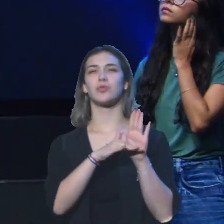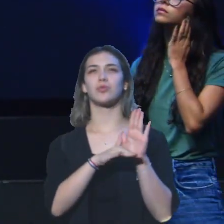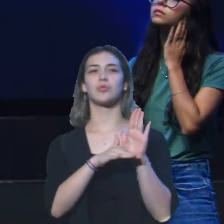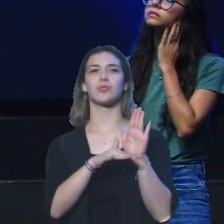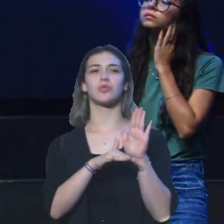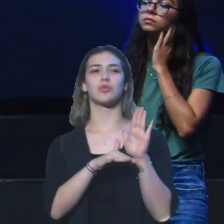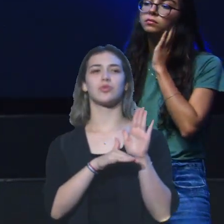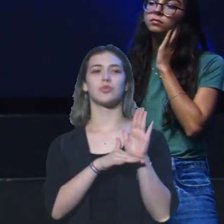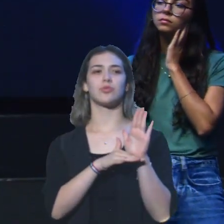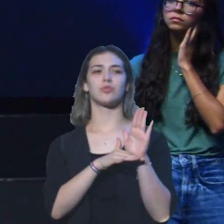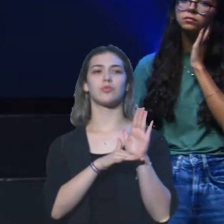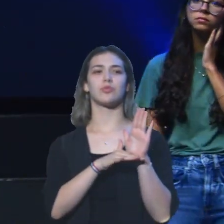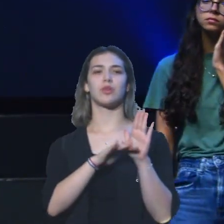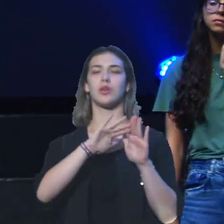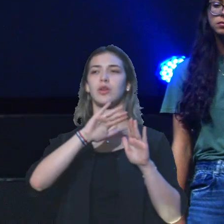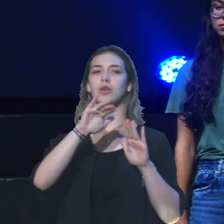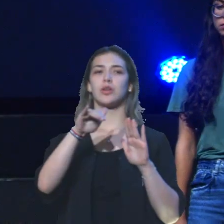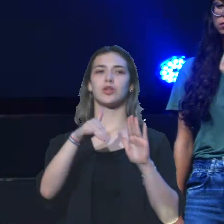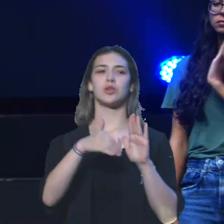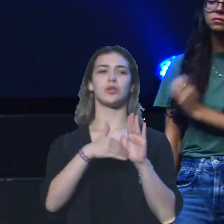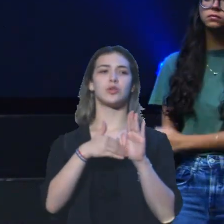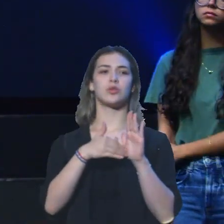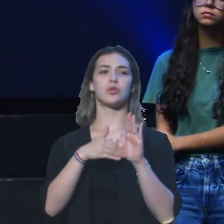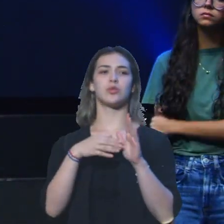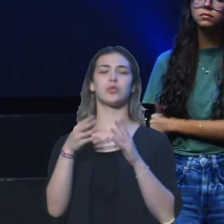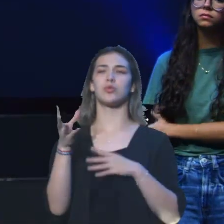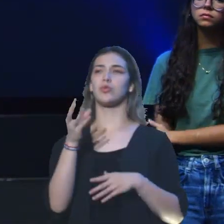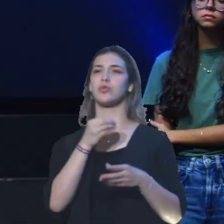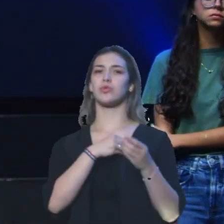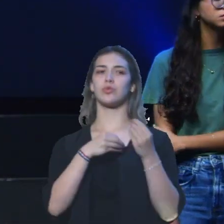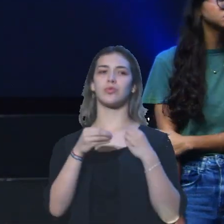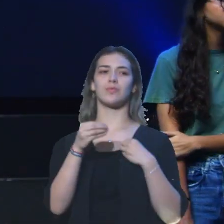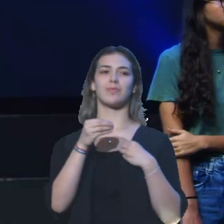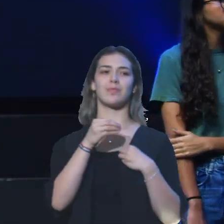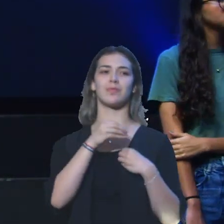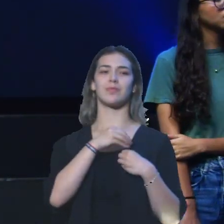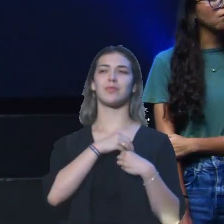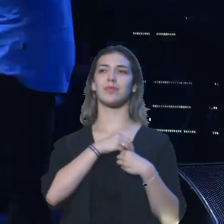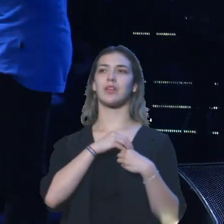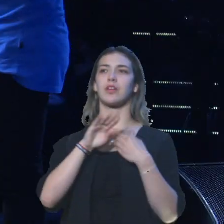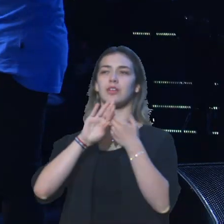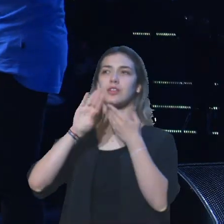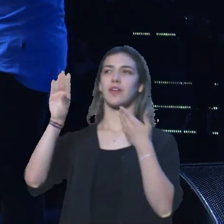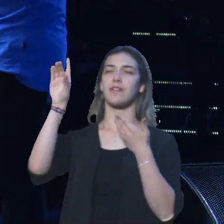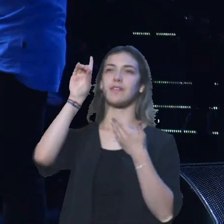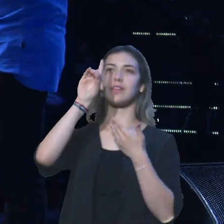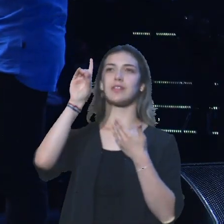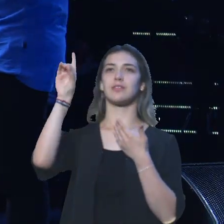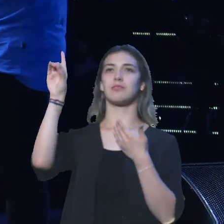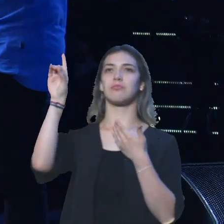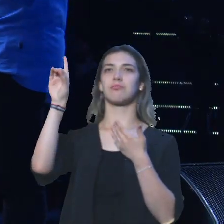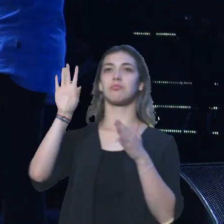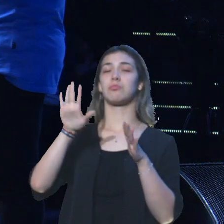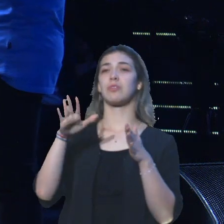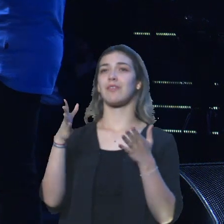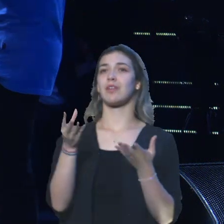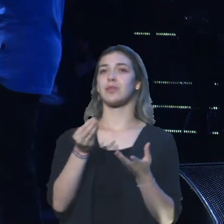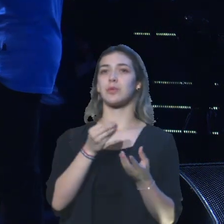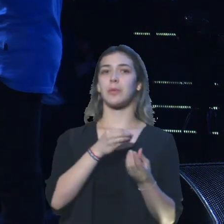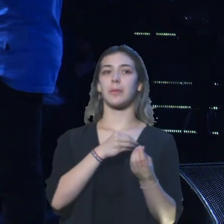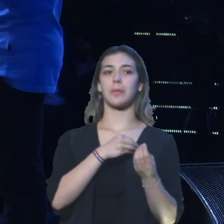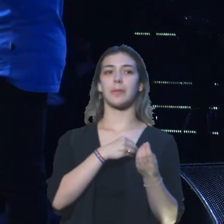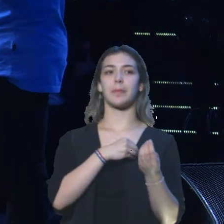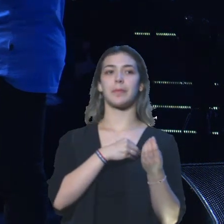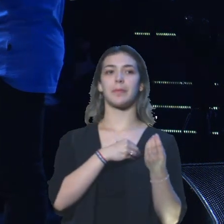te afasta de Deus. Talvez seja algum pecado escondido, que você